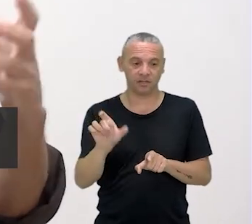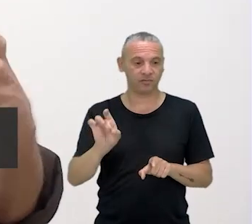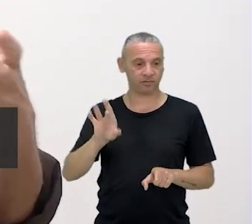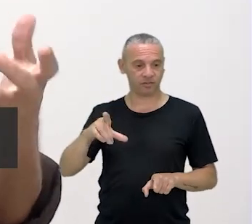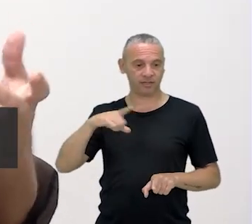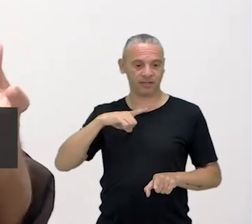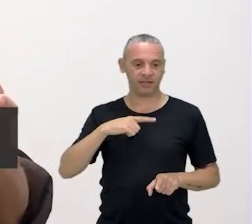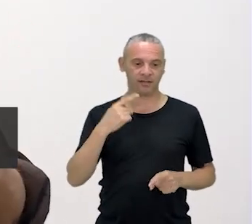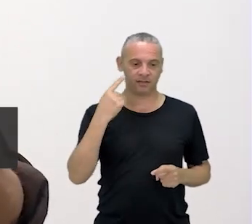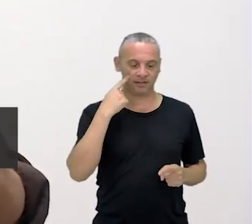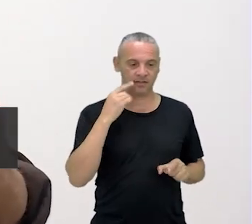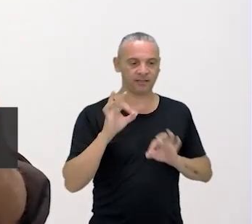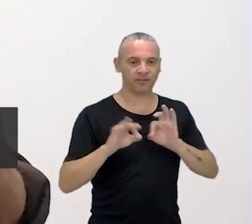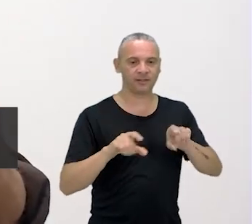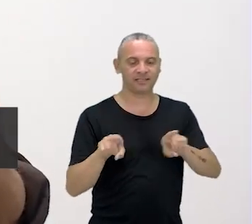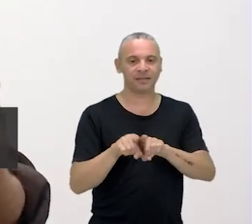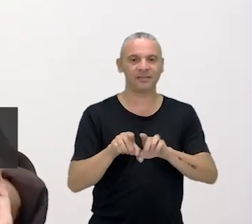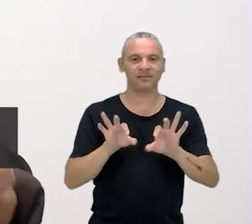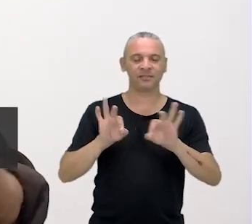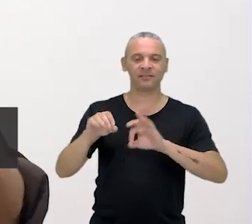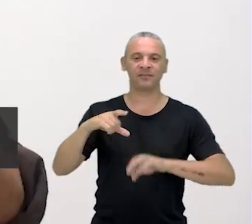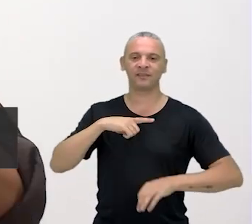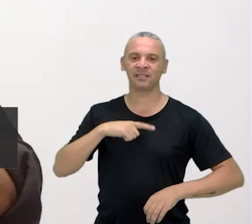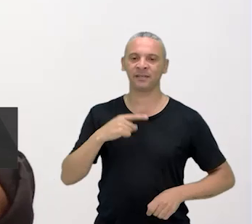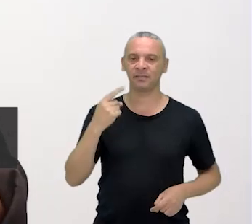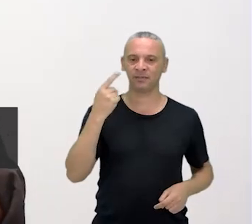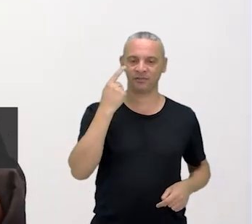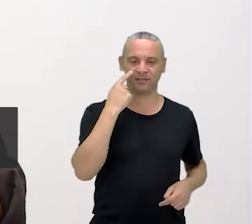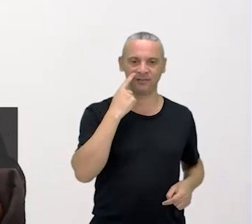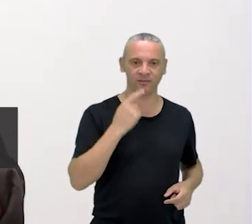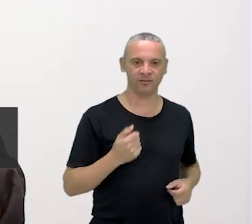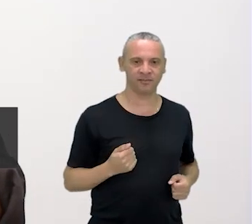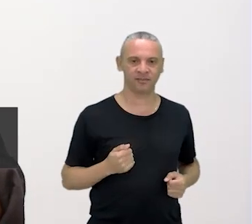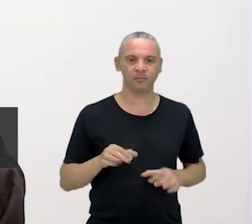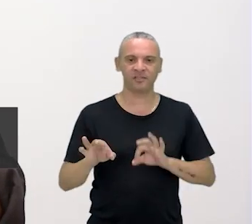que foram criados de forma fictícia, mas foram baseados em